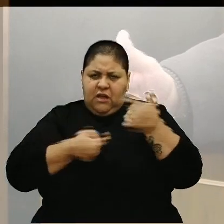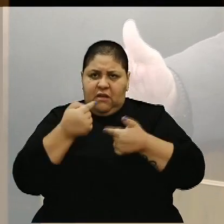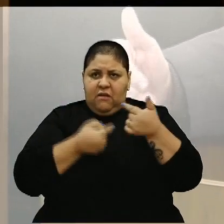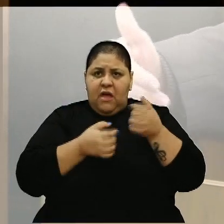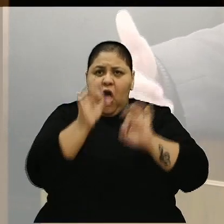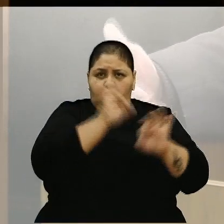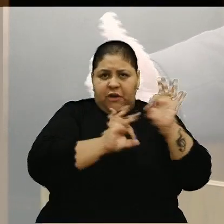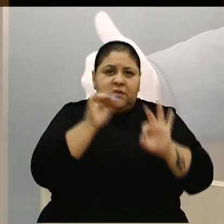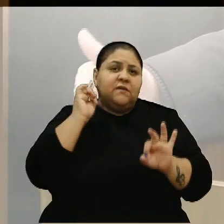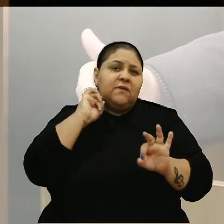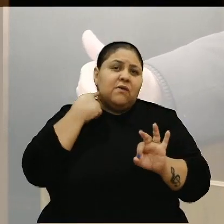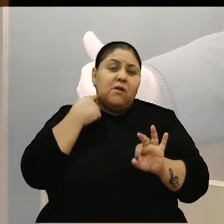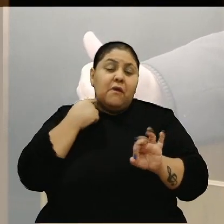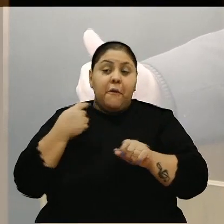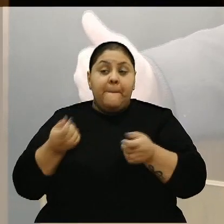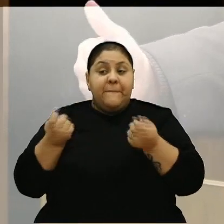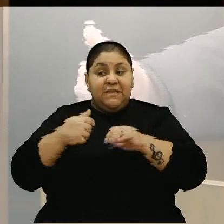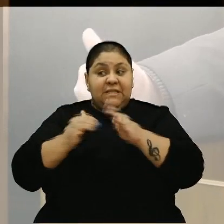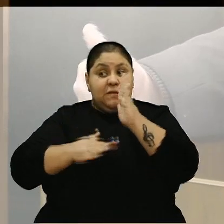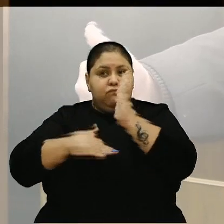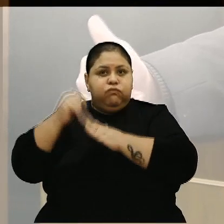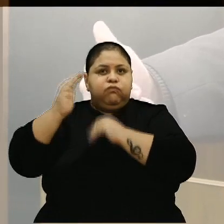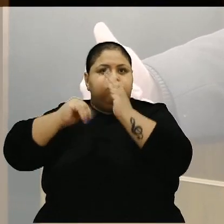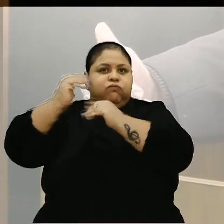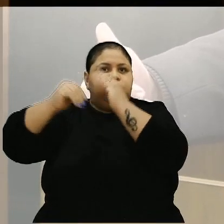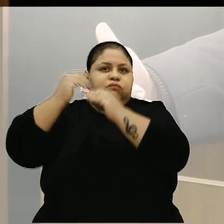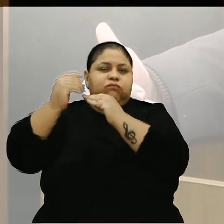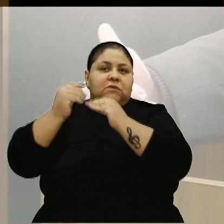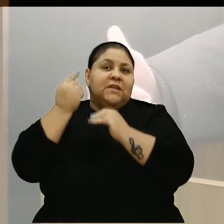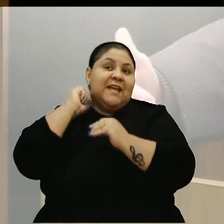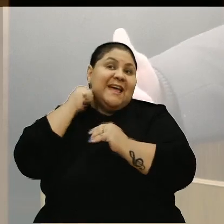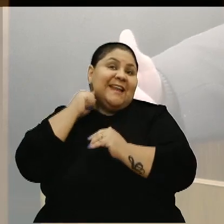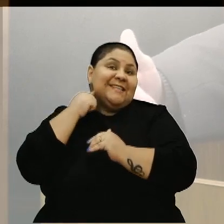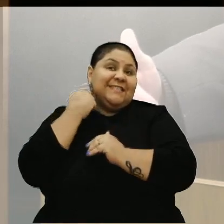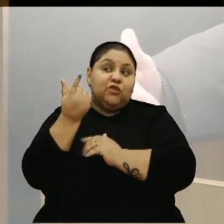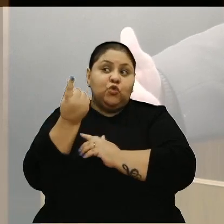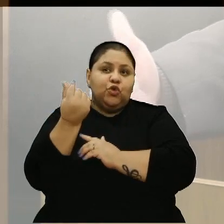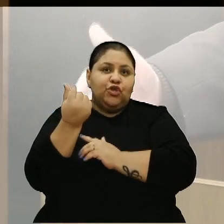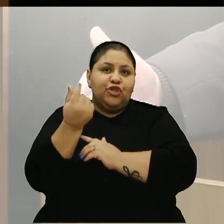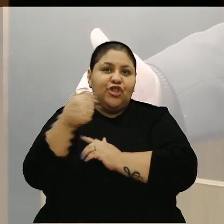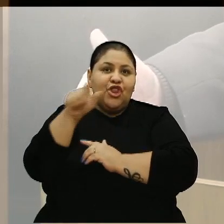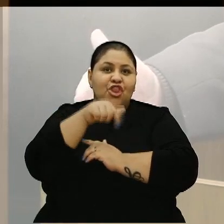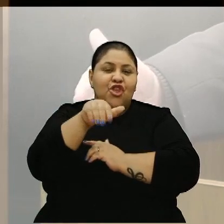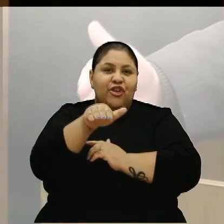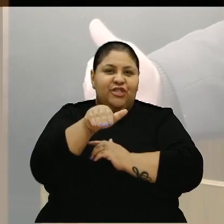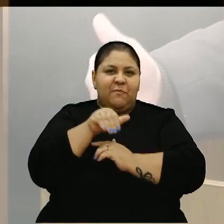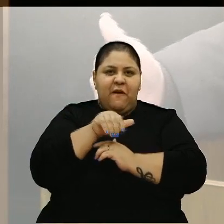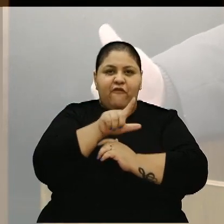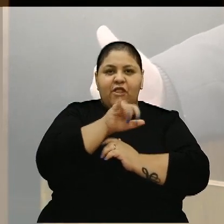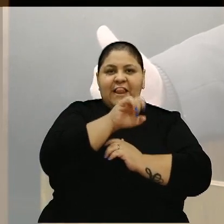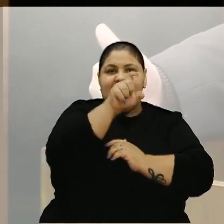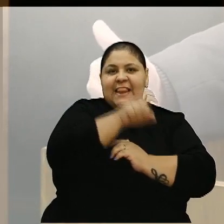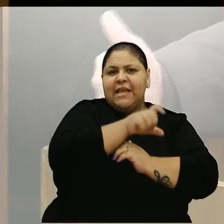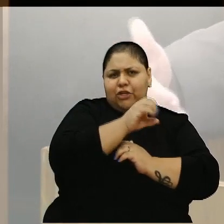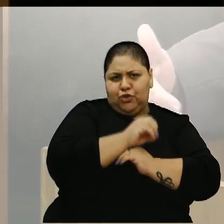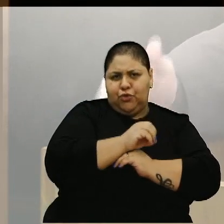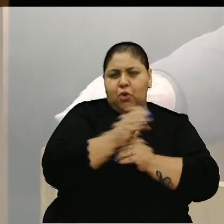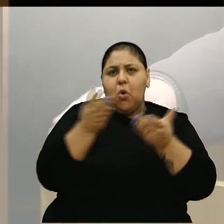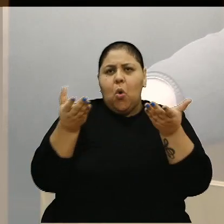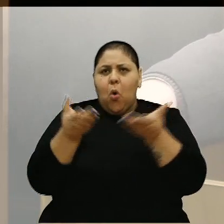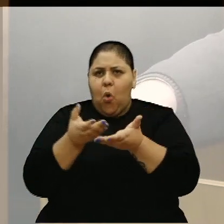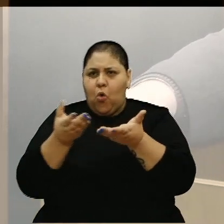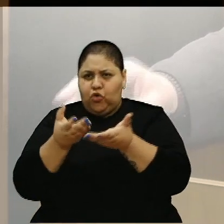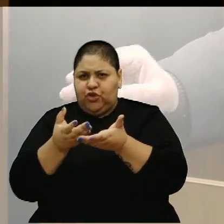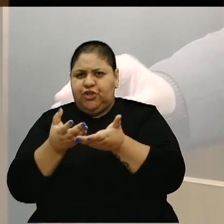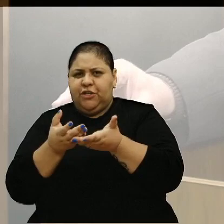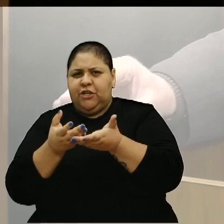vereador Lucas, precisa evoluir muito. Resíduo é dinheiro. Nós chamávamos de lixo antigamente, e hoje, e justamente